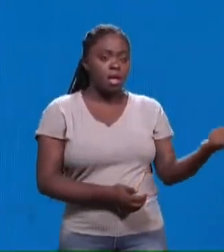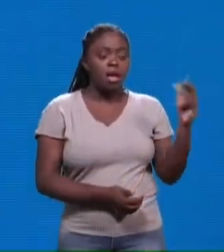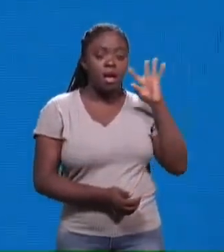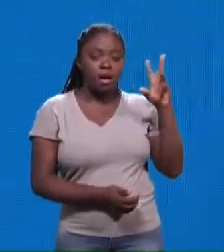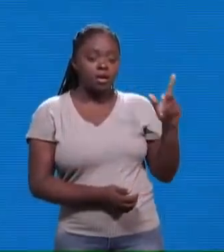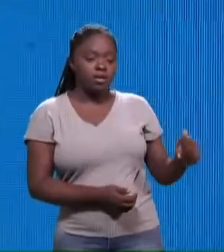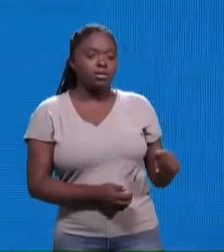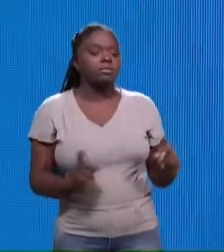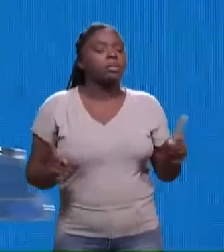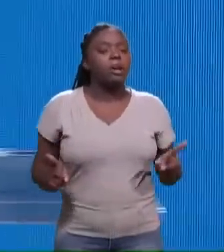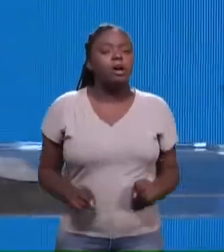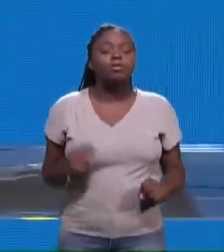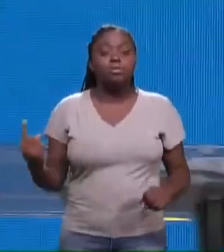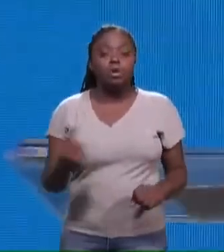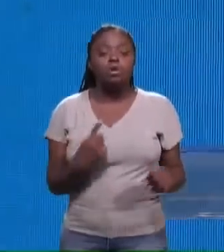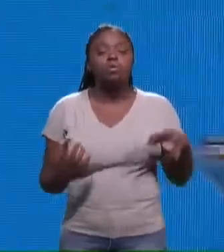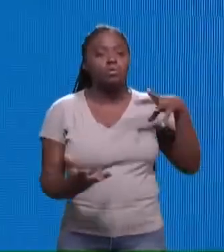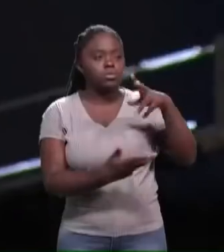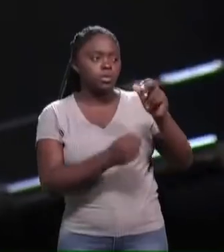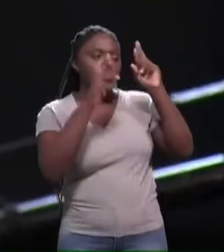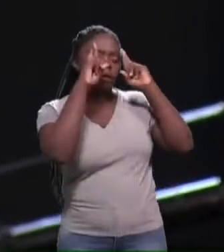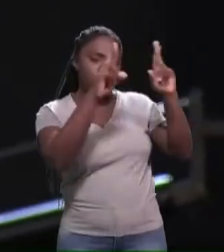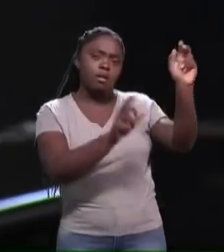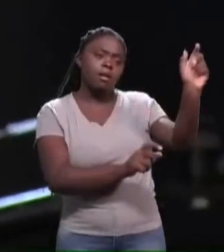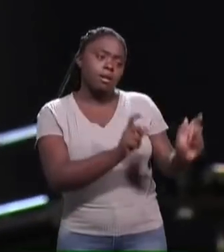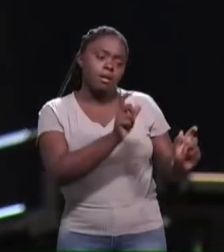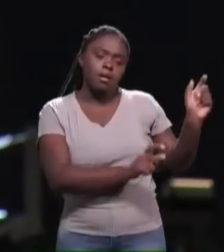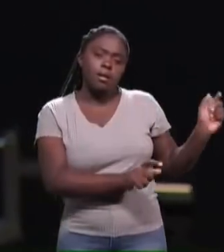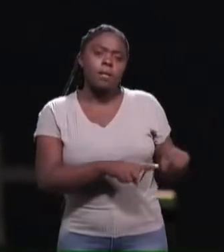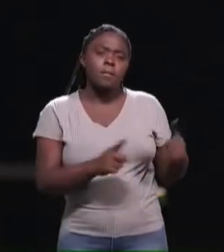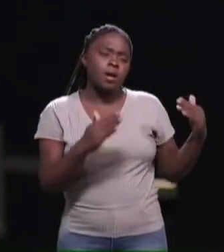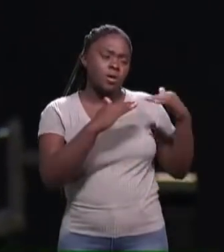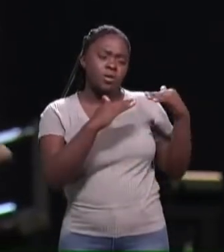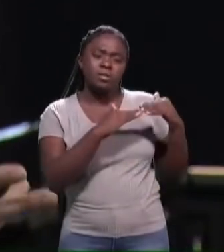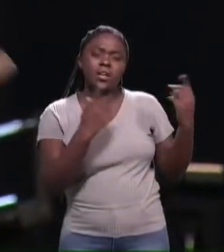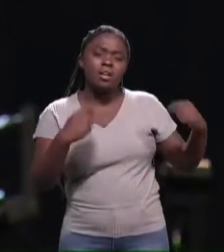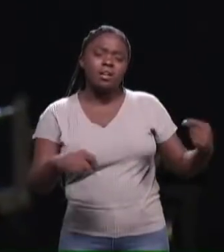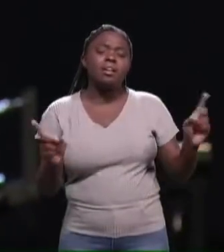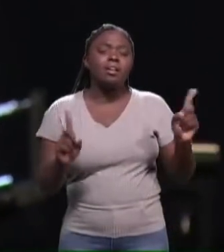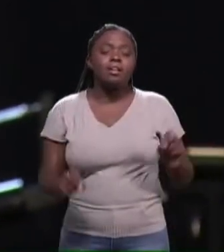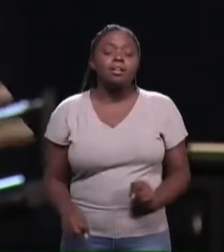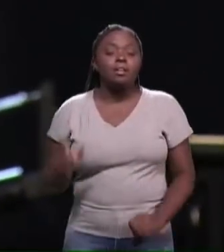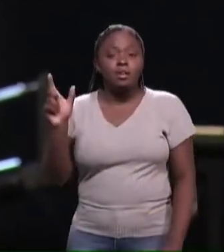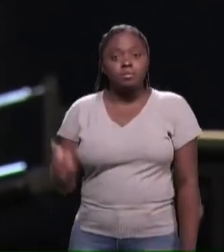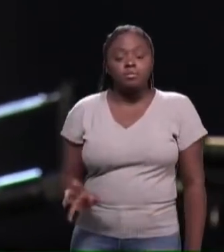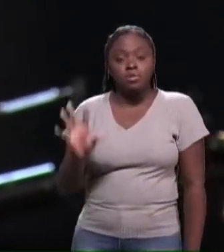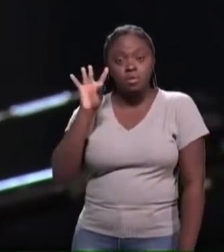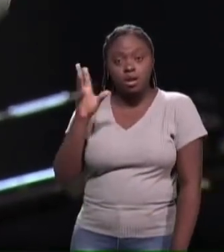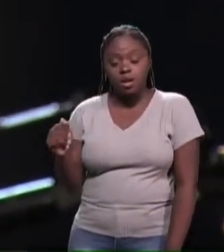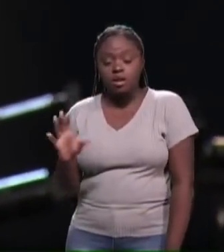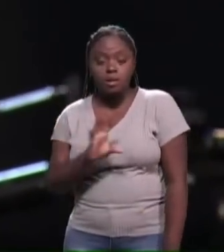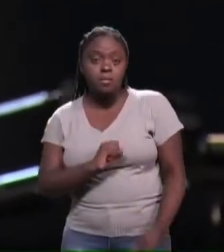Estamos no mundo, gente, respeitamos as pessoas, mas não temos que concordar. As pessoas acham que amar é concordar